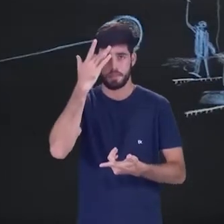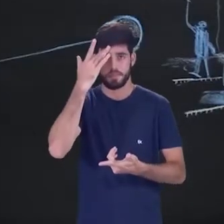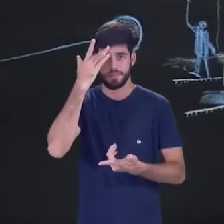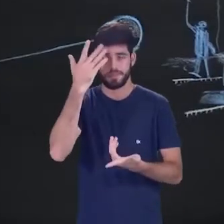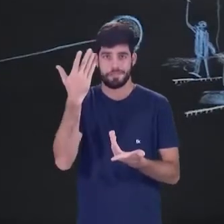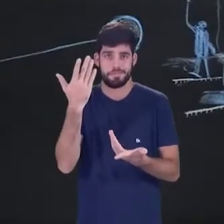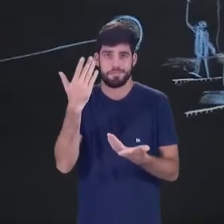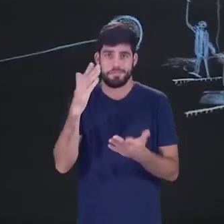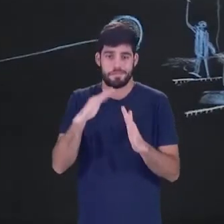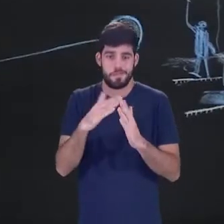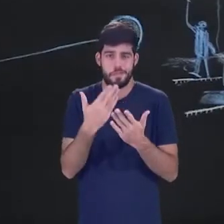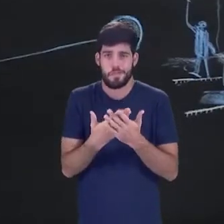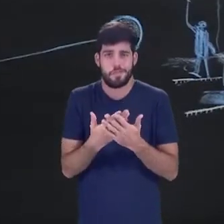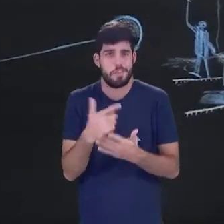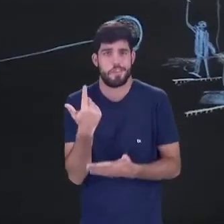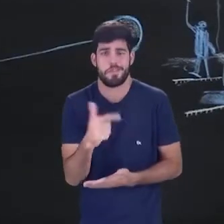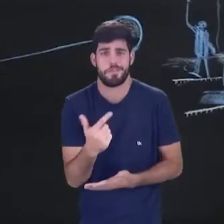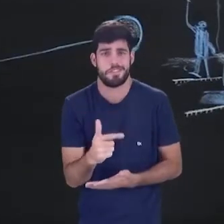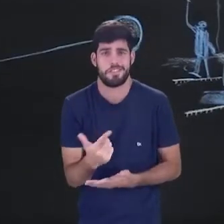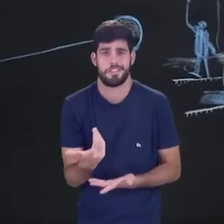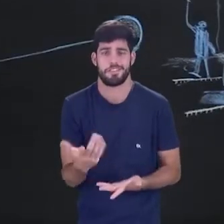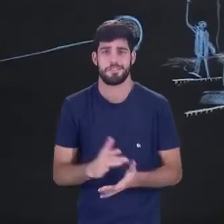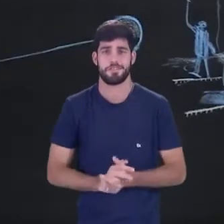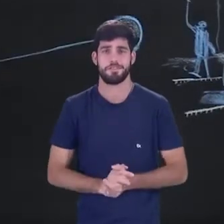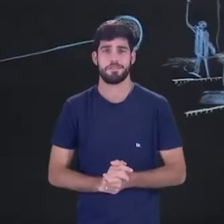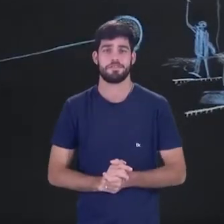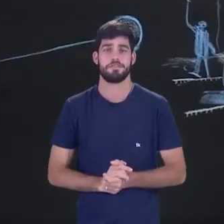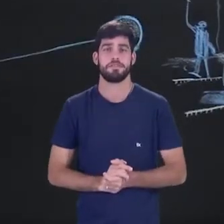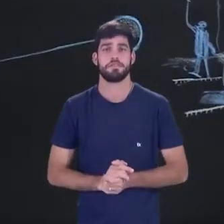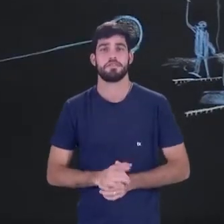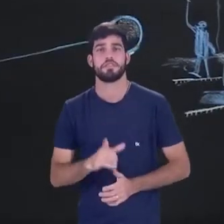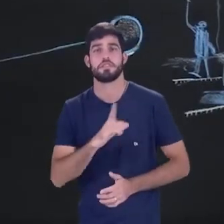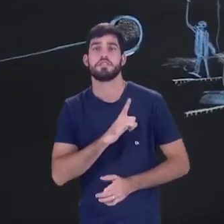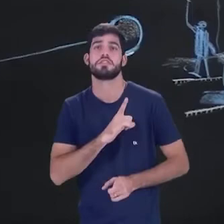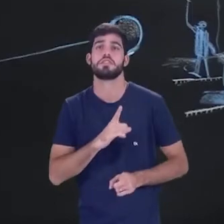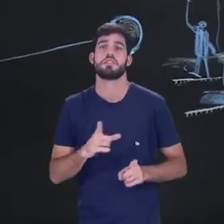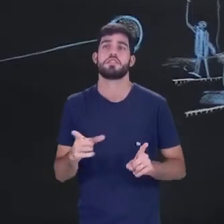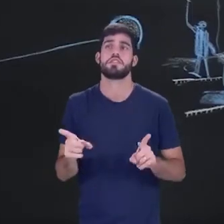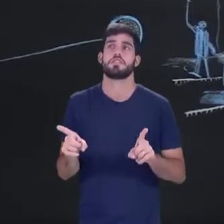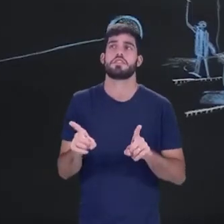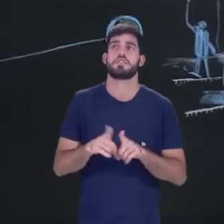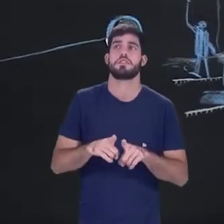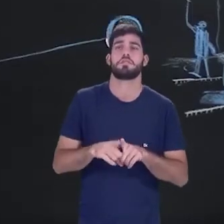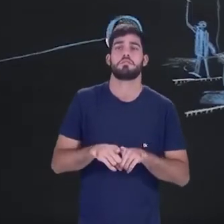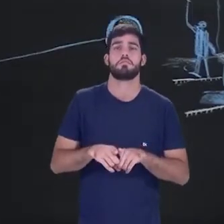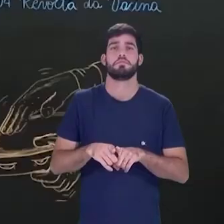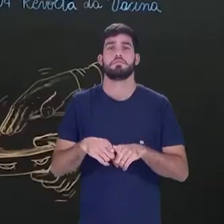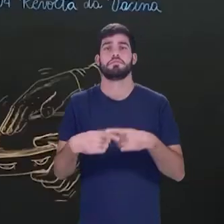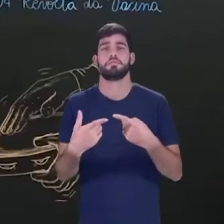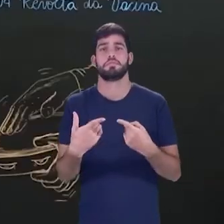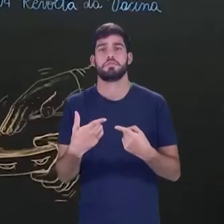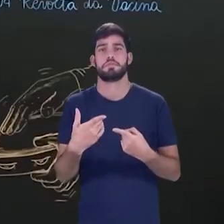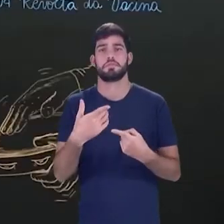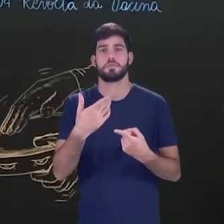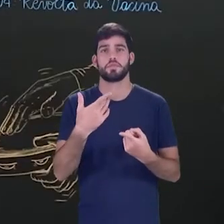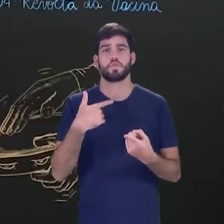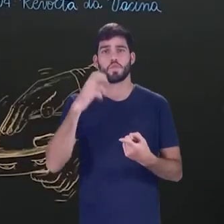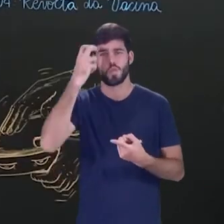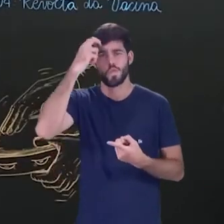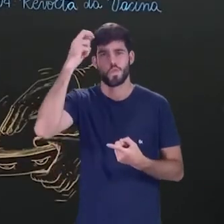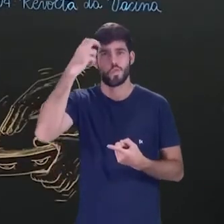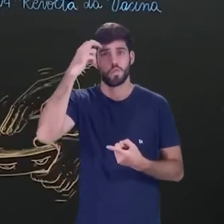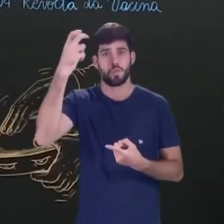era muito baixa, né? Além disso, havia questões culturais. Por exemplo, os negros de